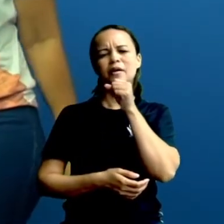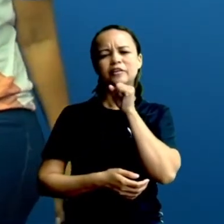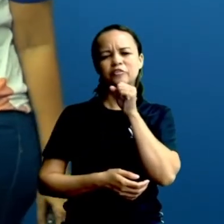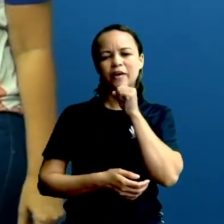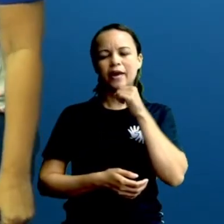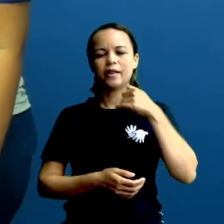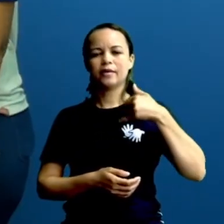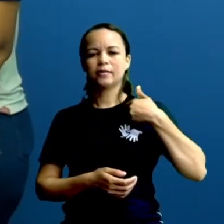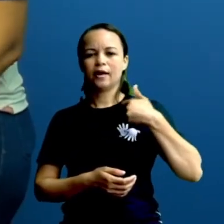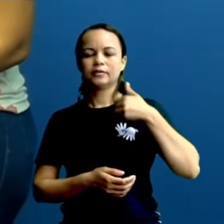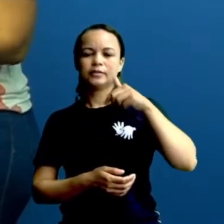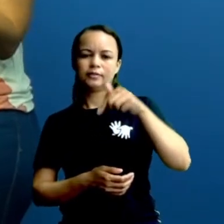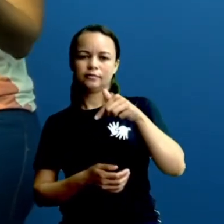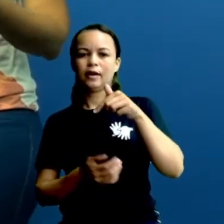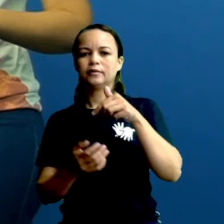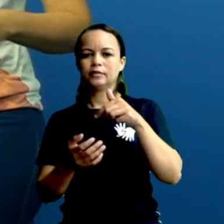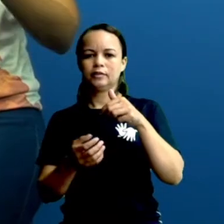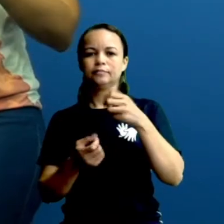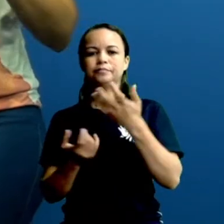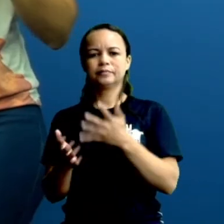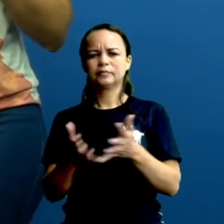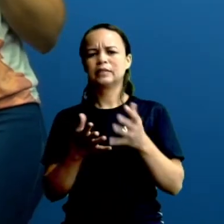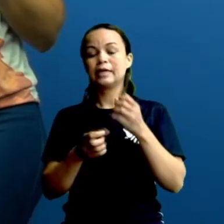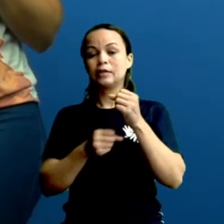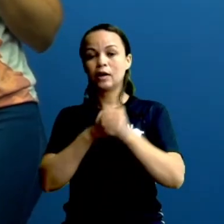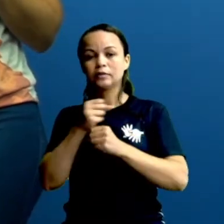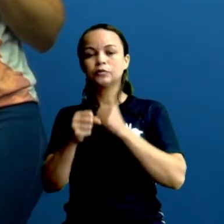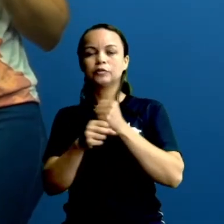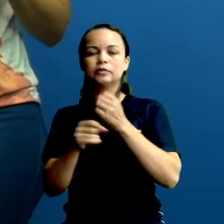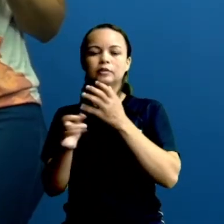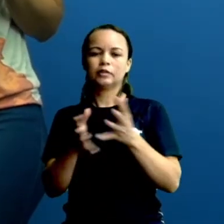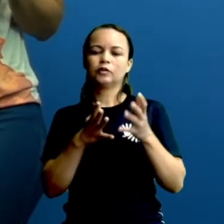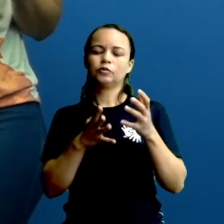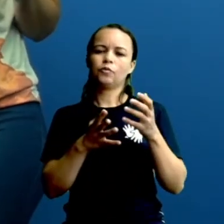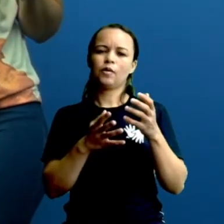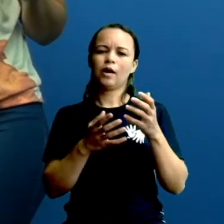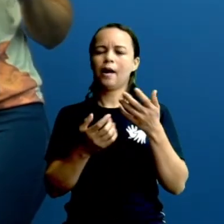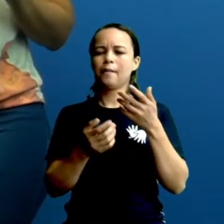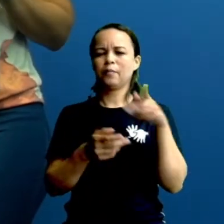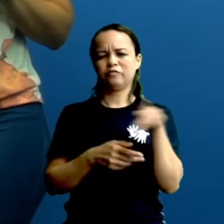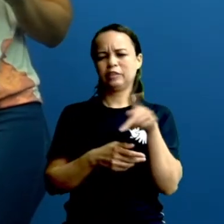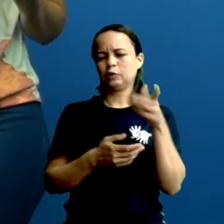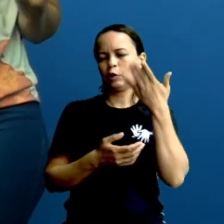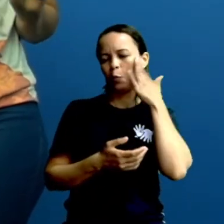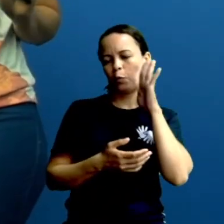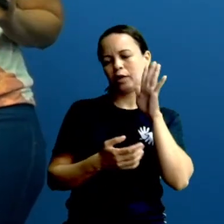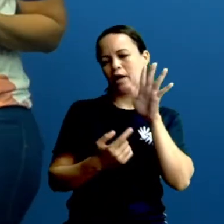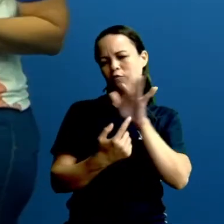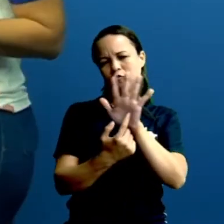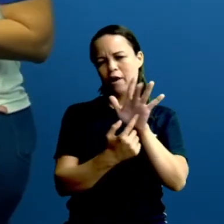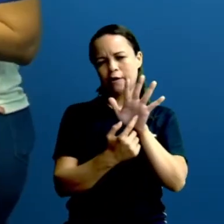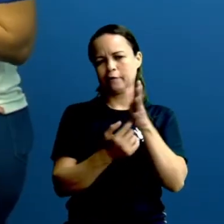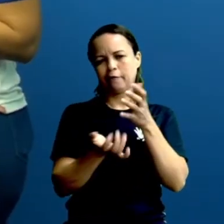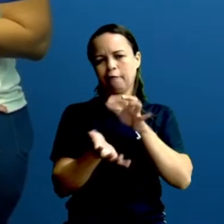do que o Carlos. E aí, professora, eu não quero fazer as velinhas, eu quero já fazer com os números. Não tem problema. É